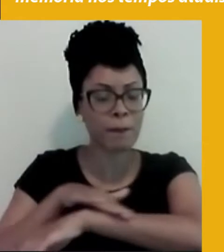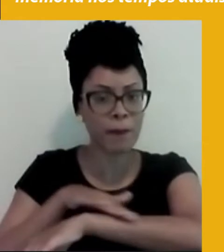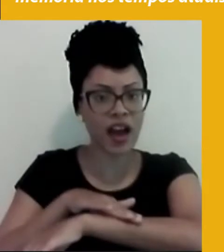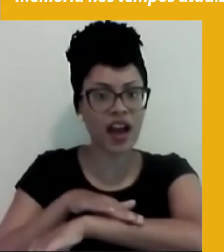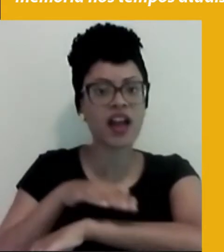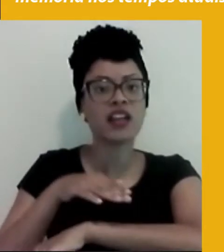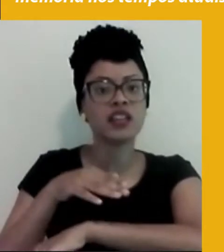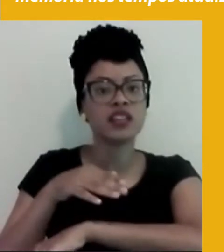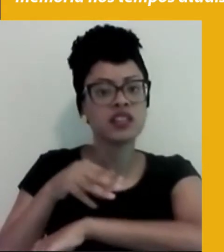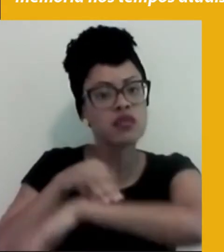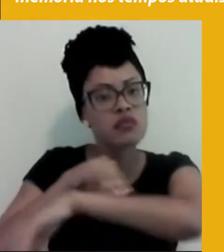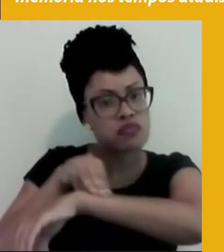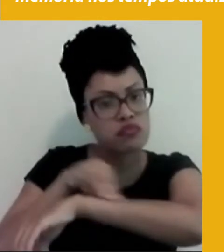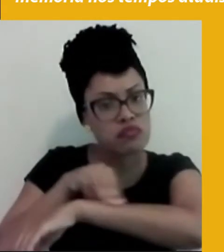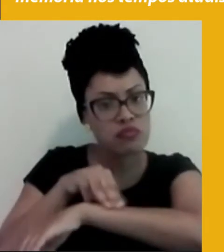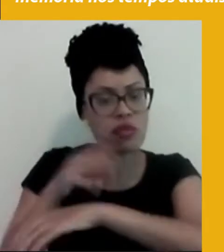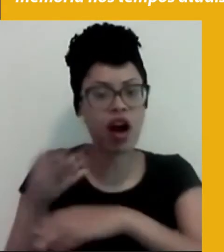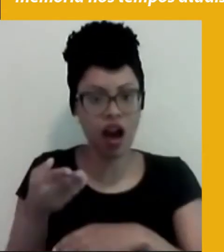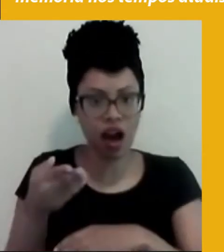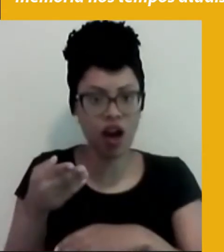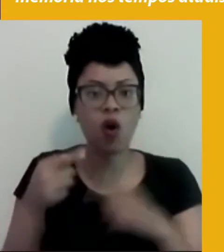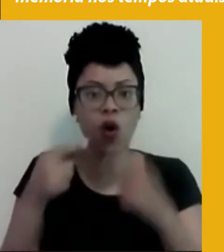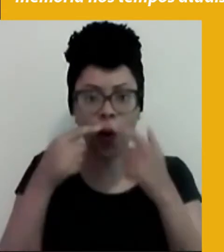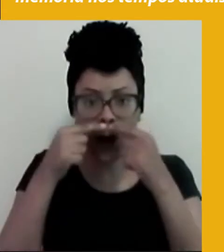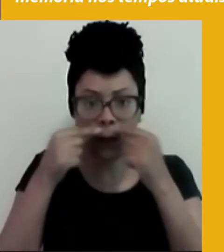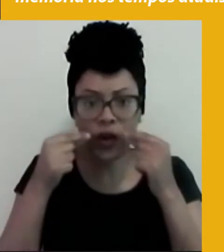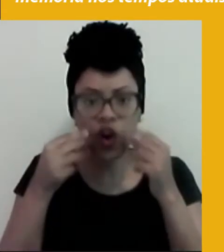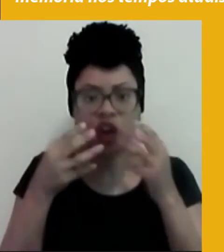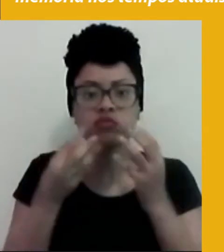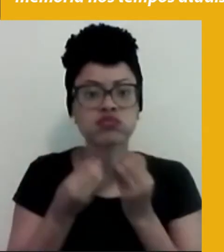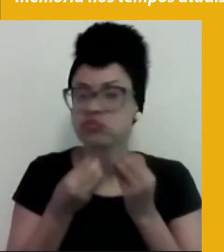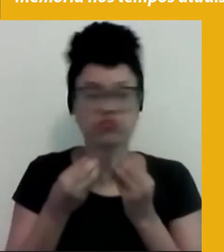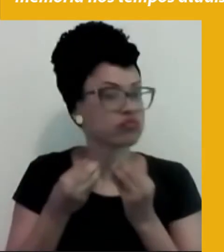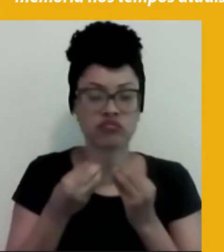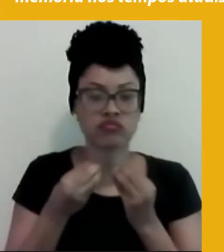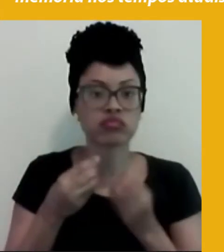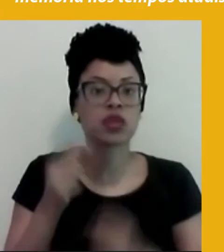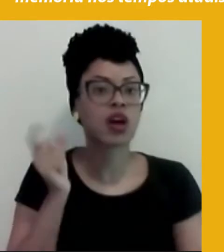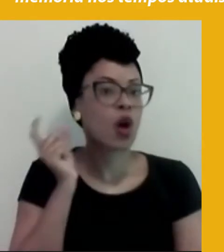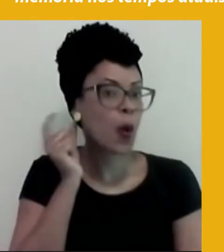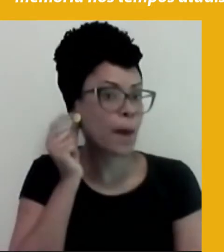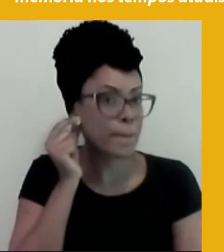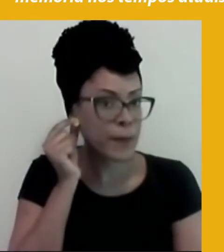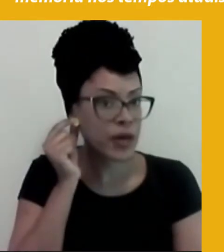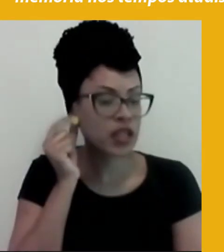sem barba e sem bigode nesse momento, com um brinco na orelha,